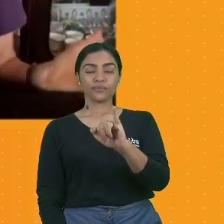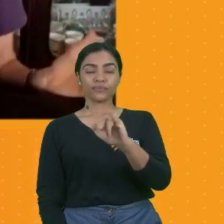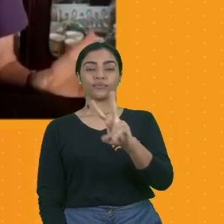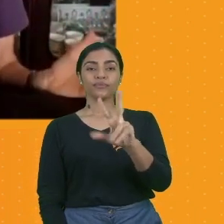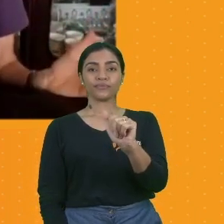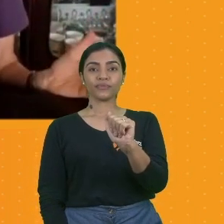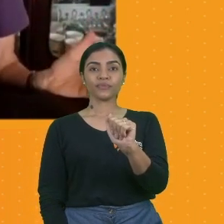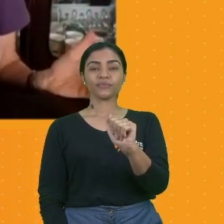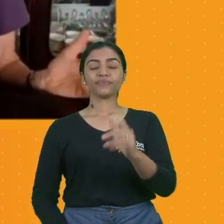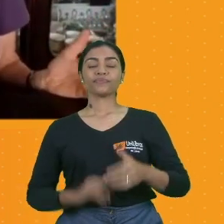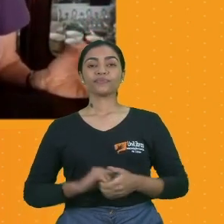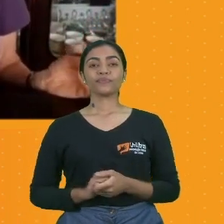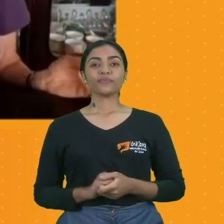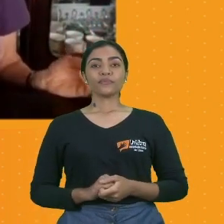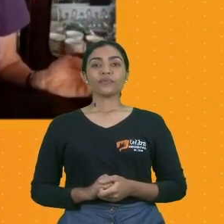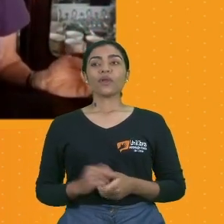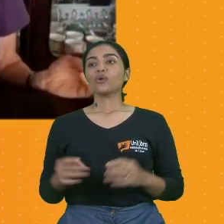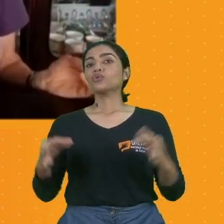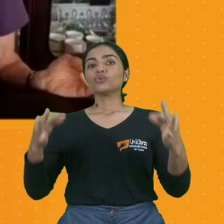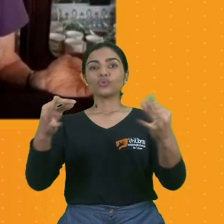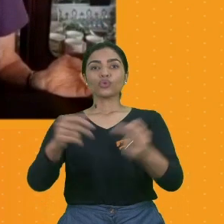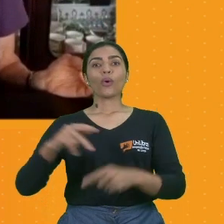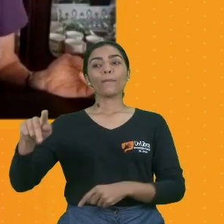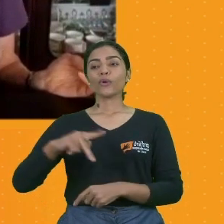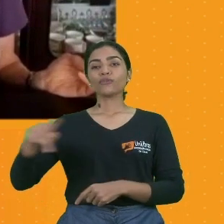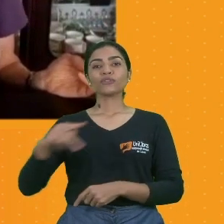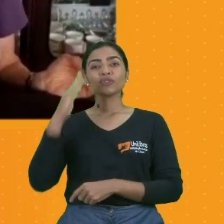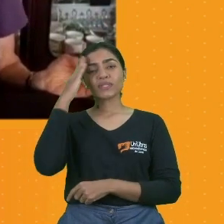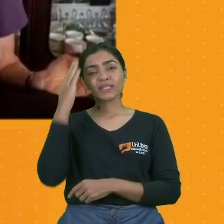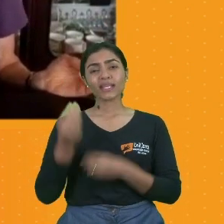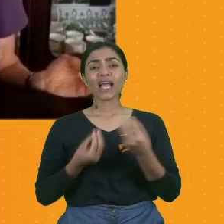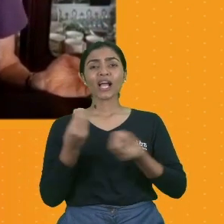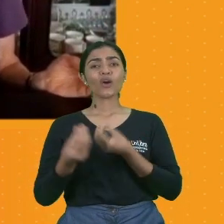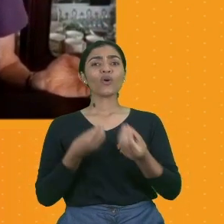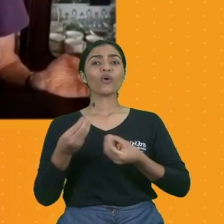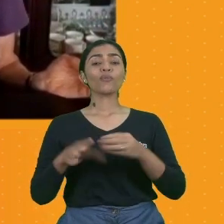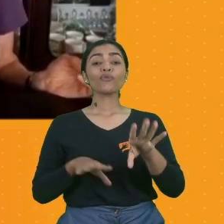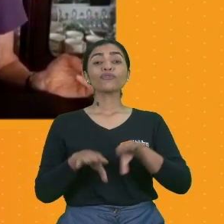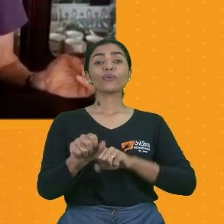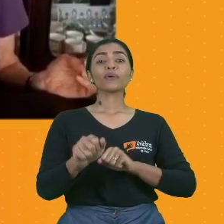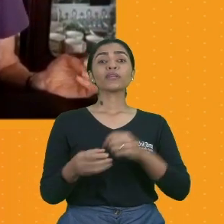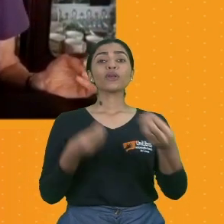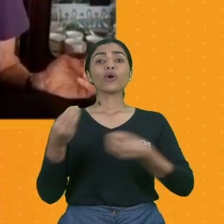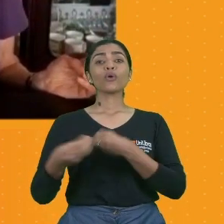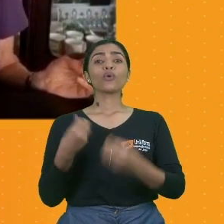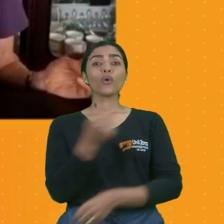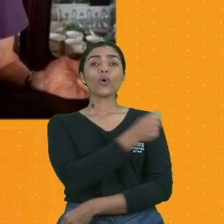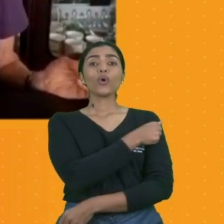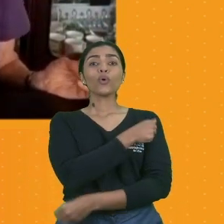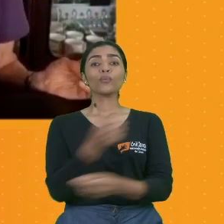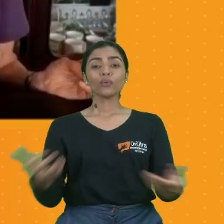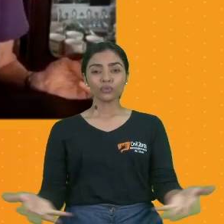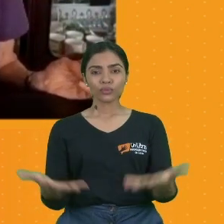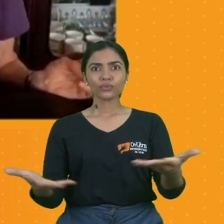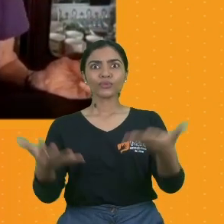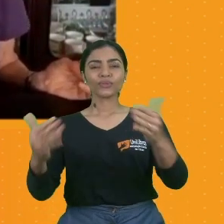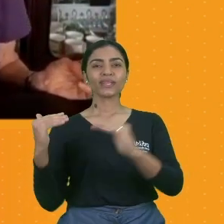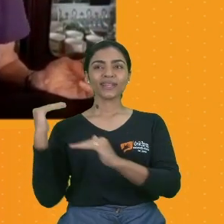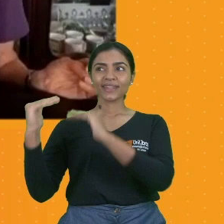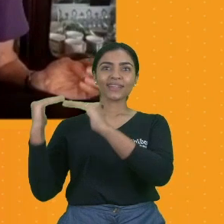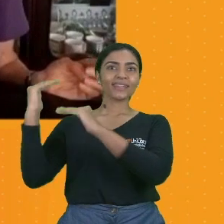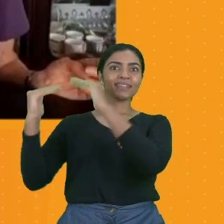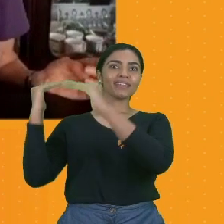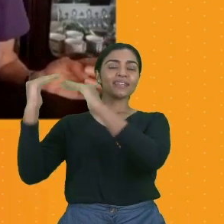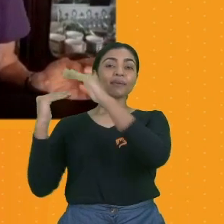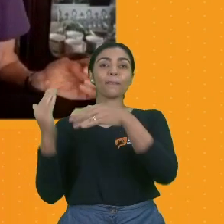todas as pessoas sabe aqui acompanhando a formação sabe como é que eu não teste mesmo que ele não chega e não são ativo né aquilo